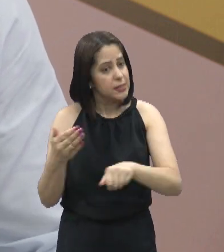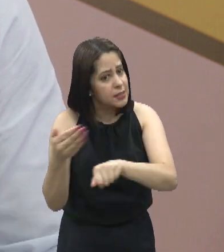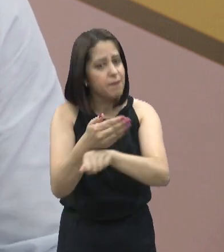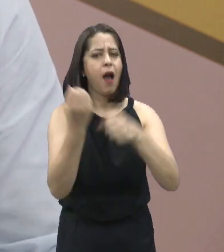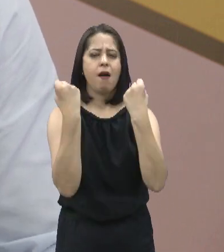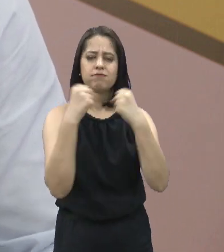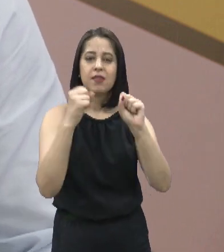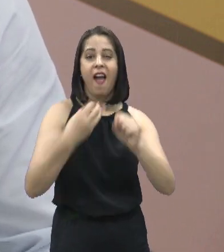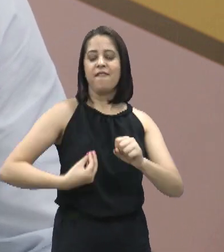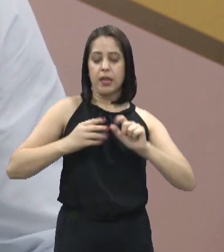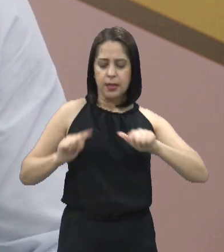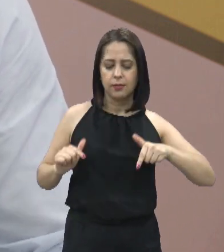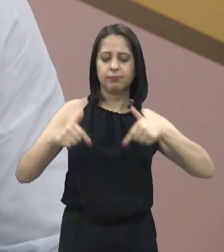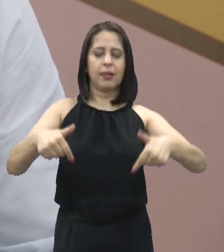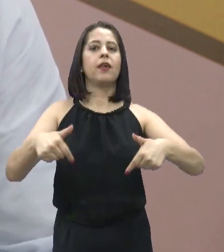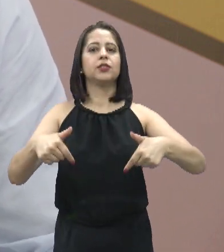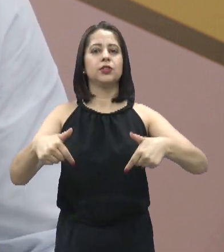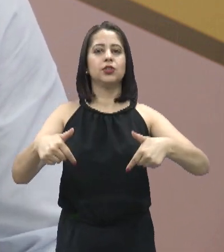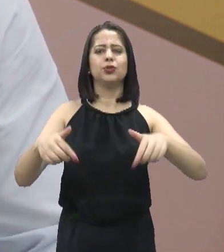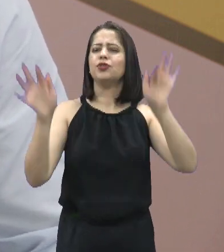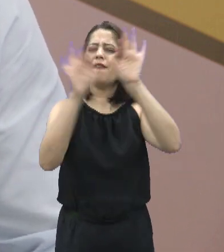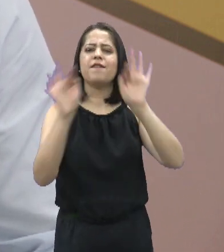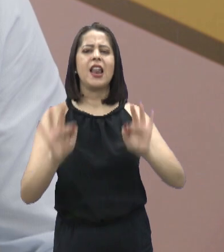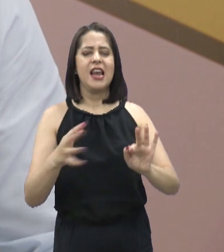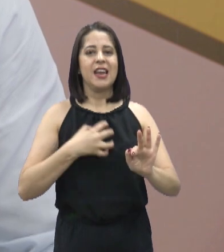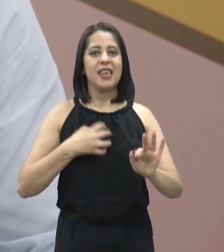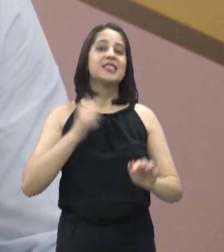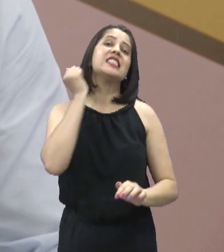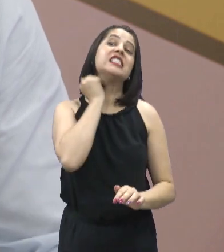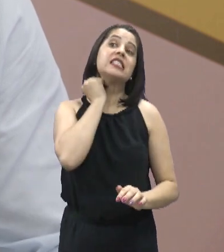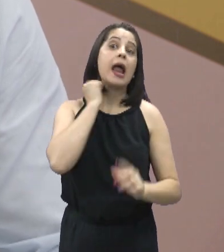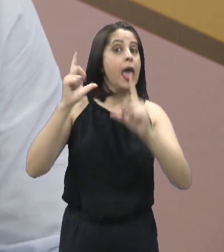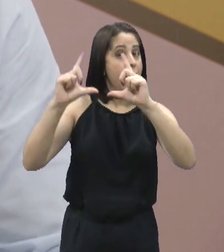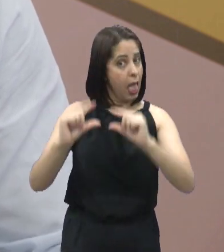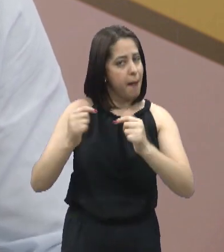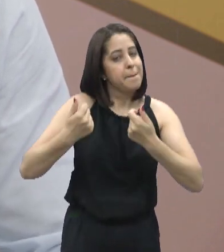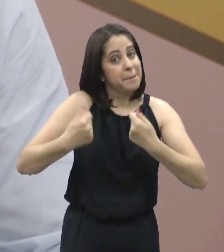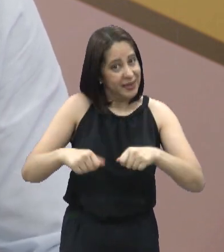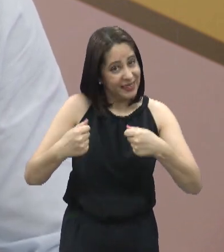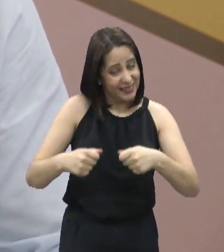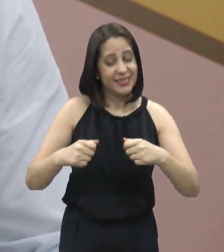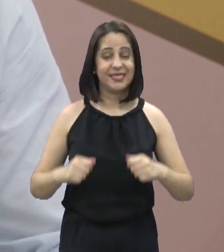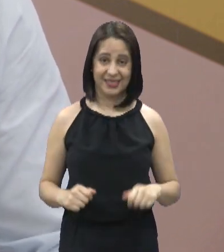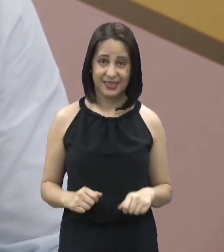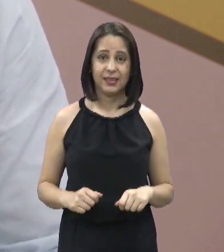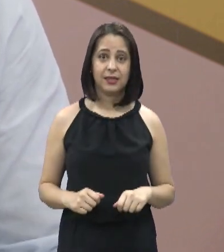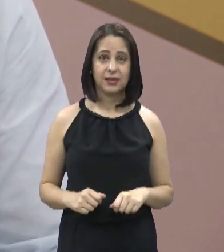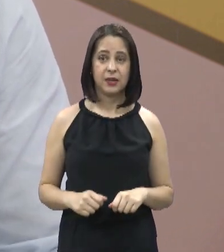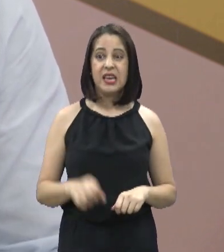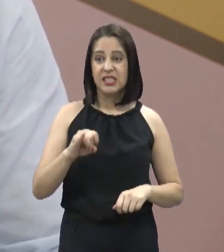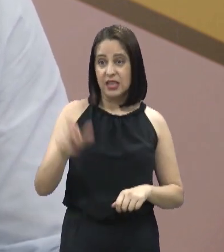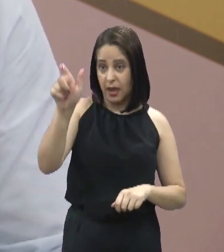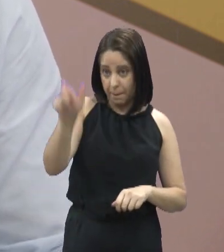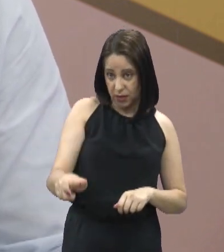vida ativa, tenham uma vida feliz, diminuir o estresse, assim que possível. E para quem teve